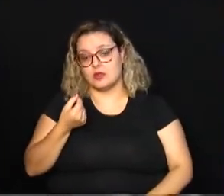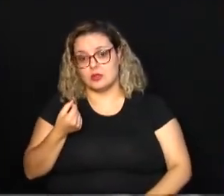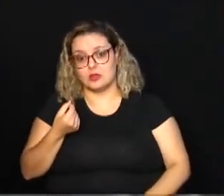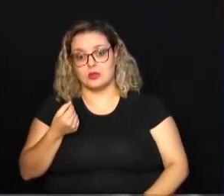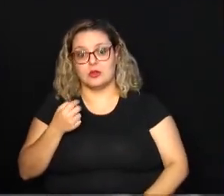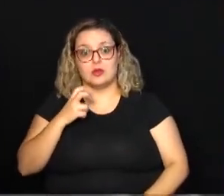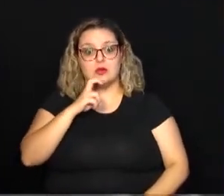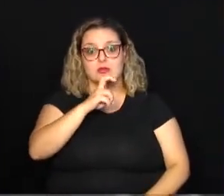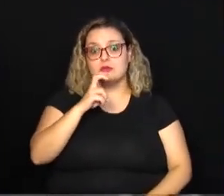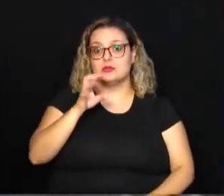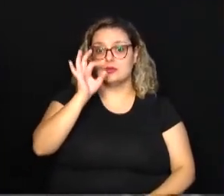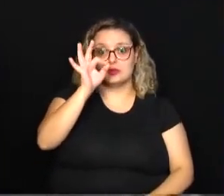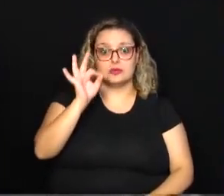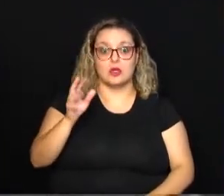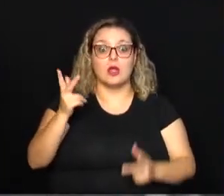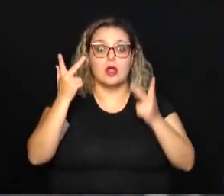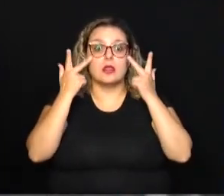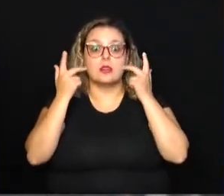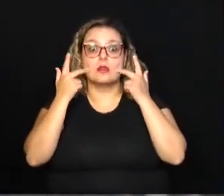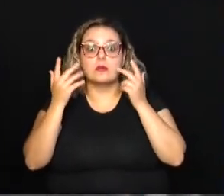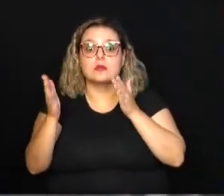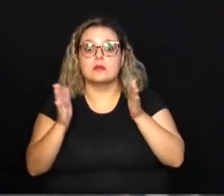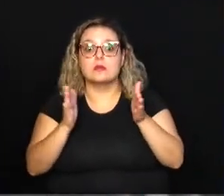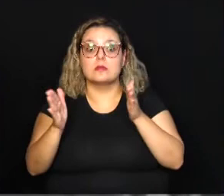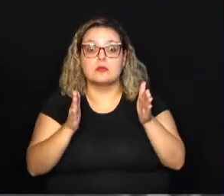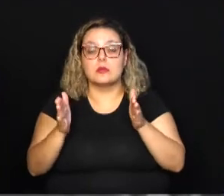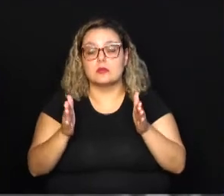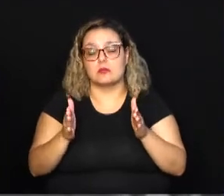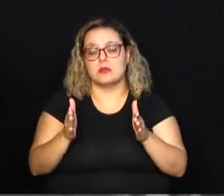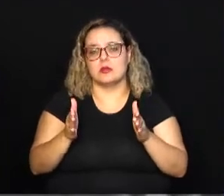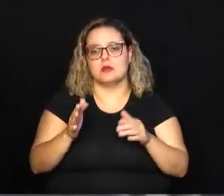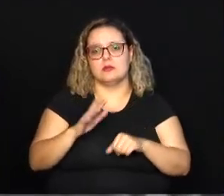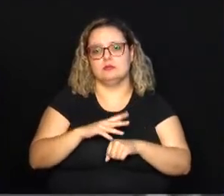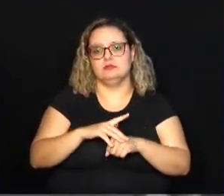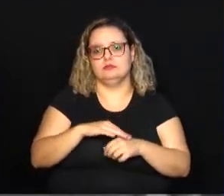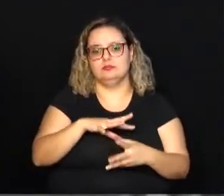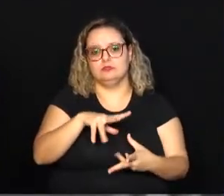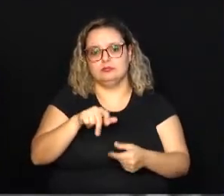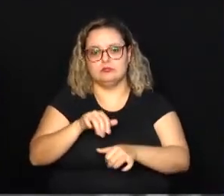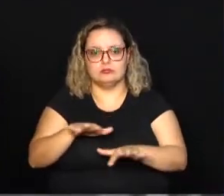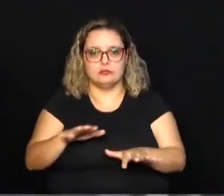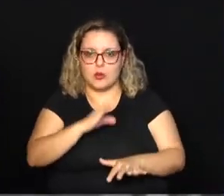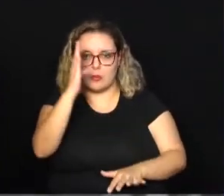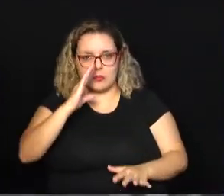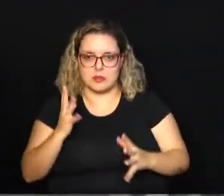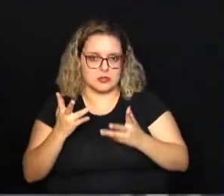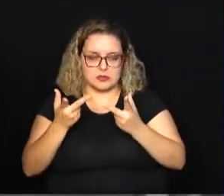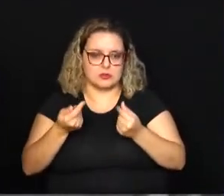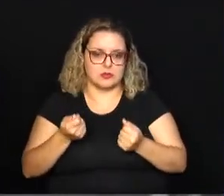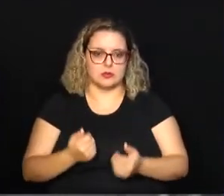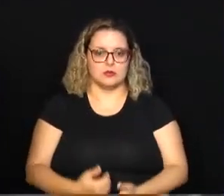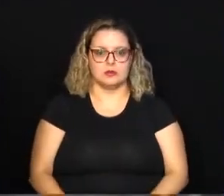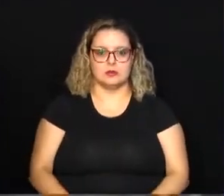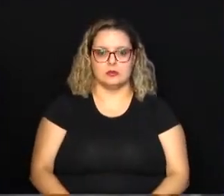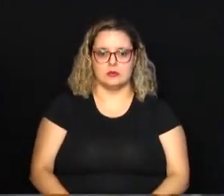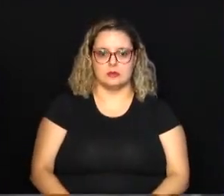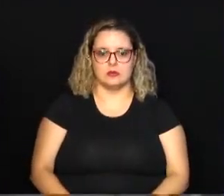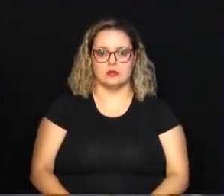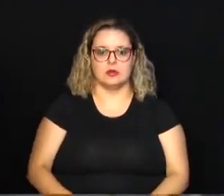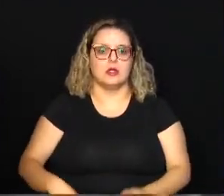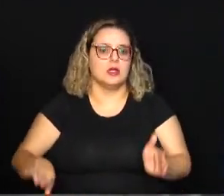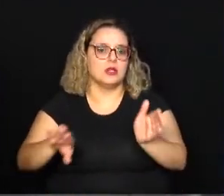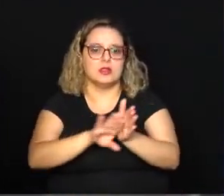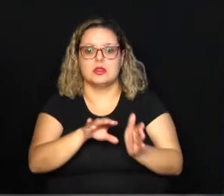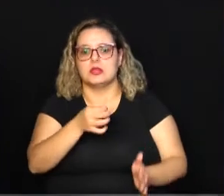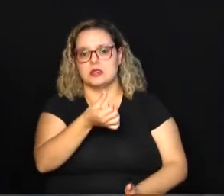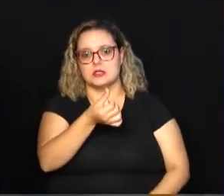55 era o normal que tinha na primeira fase, março, abril, maio no Brasil. Aí precisa chegar em 60,